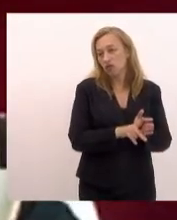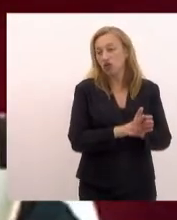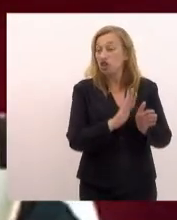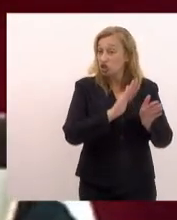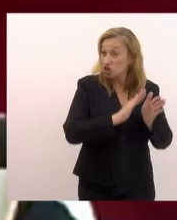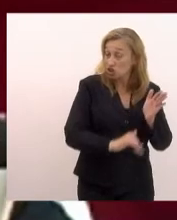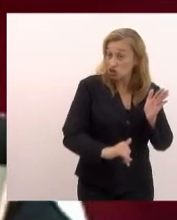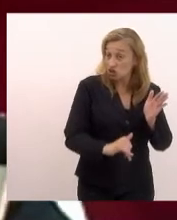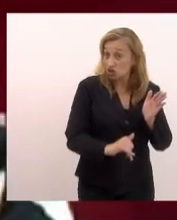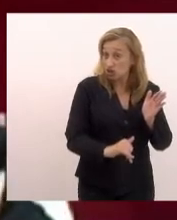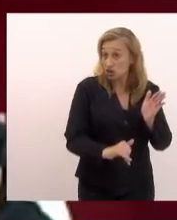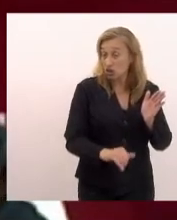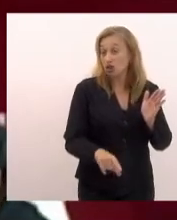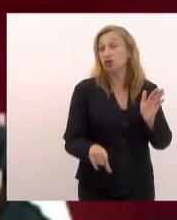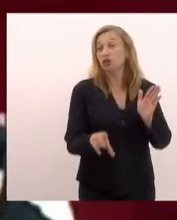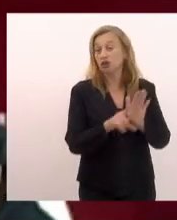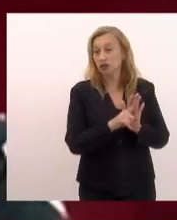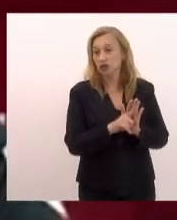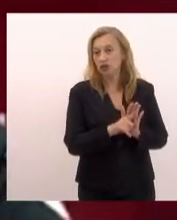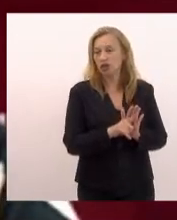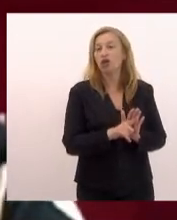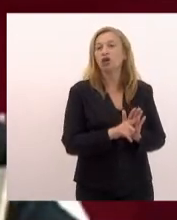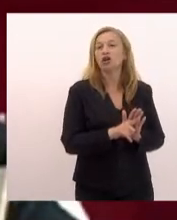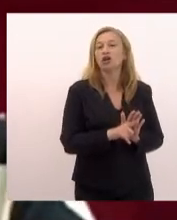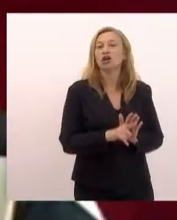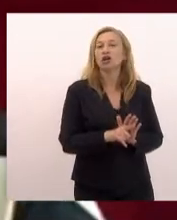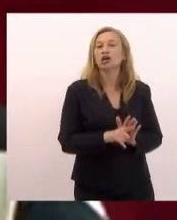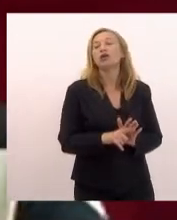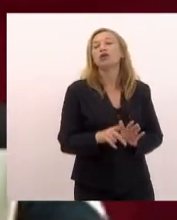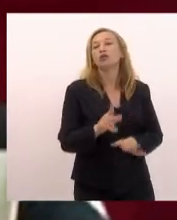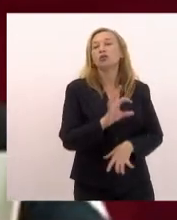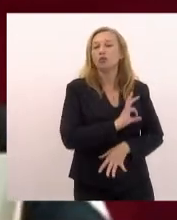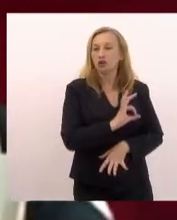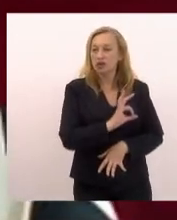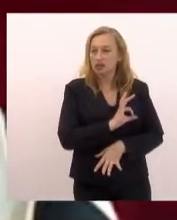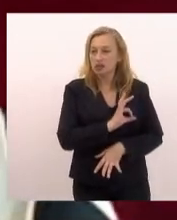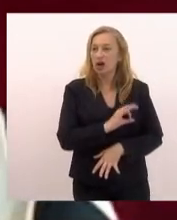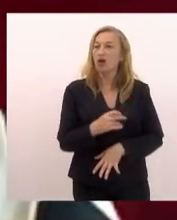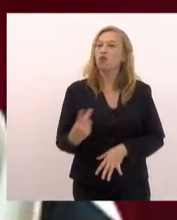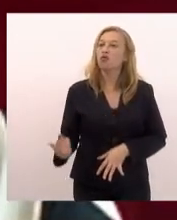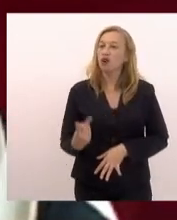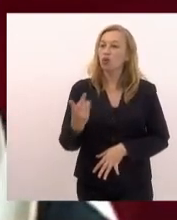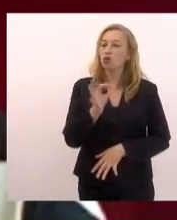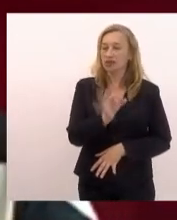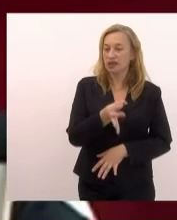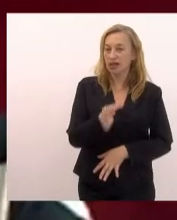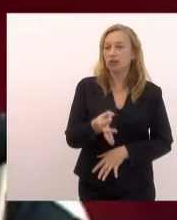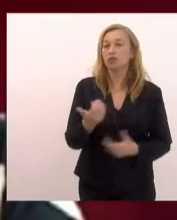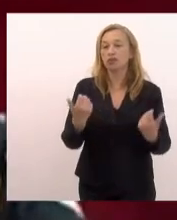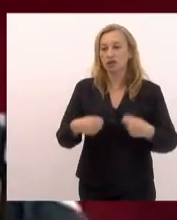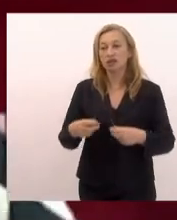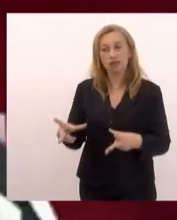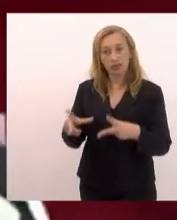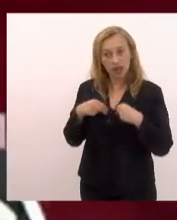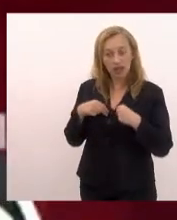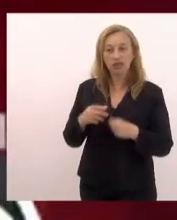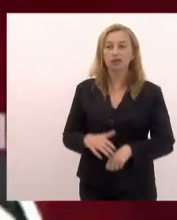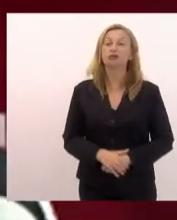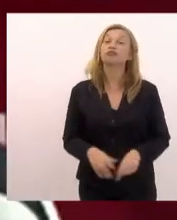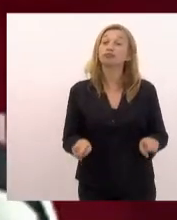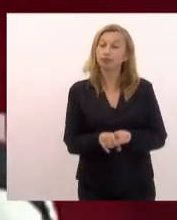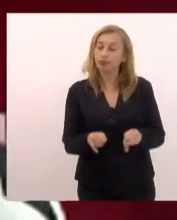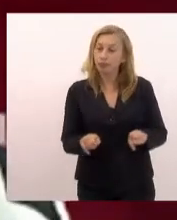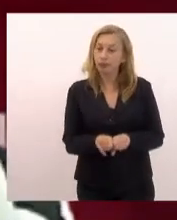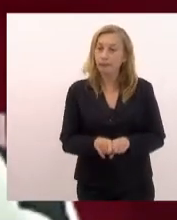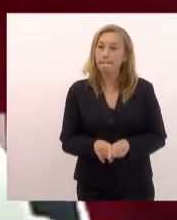recebendo aquilo que é lhe devido pelo valor moral e profissional que merecem, né? E também